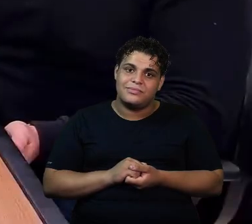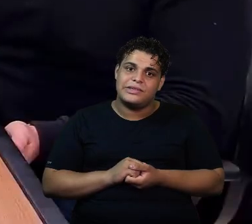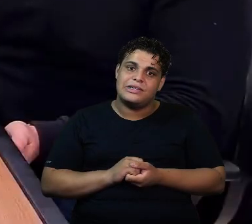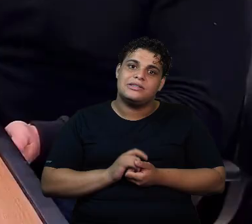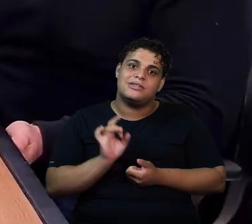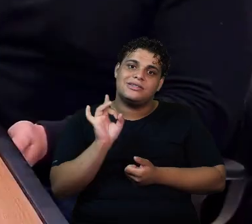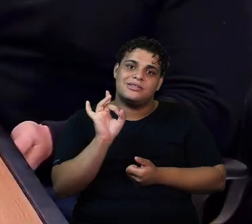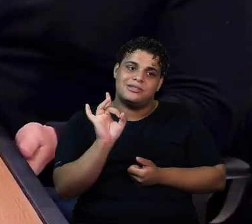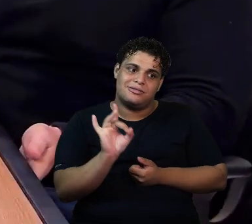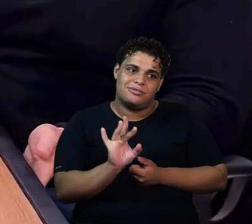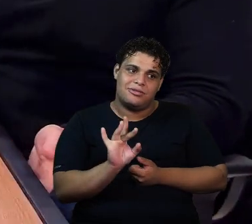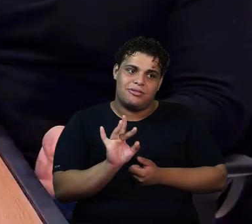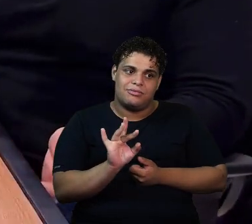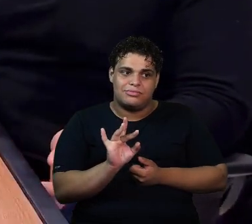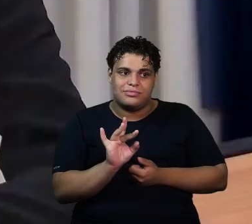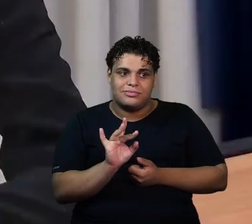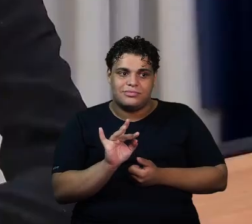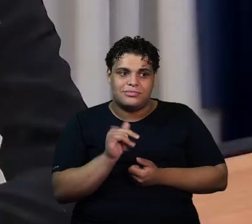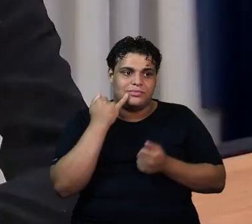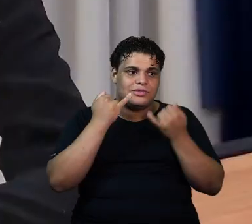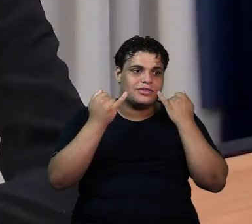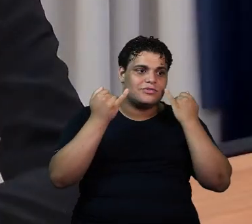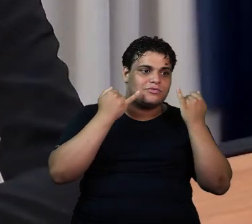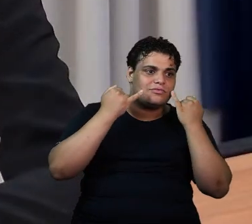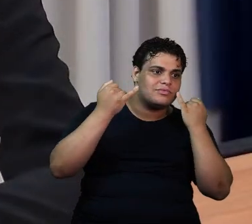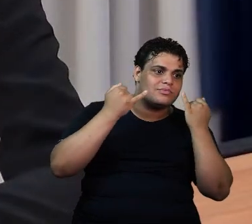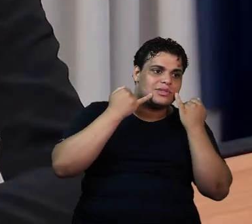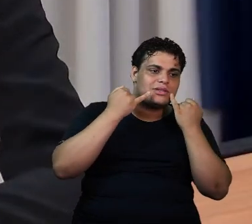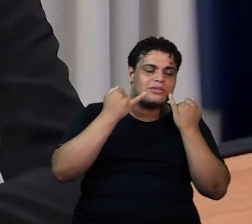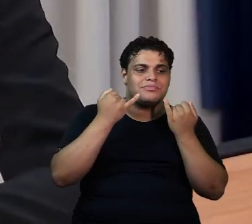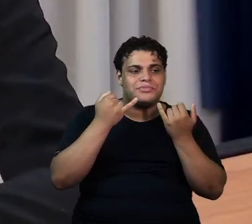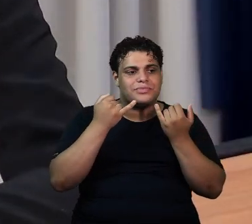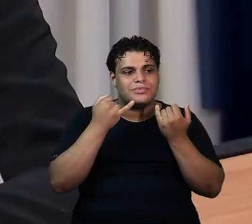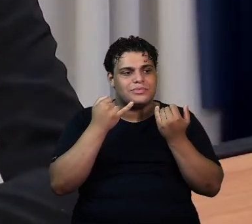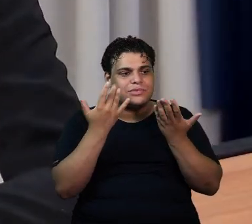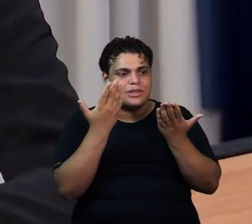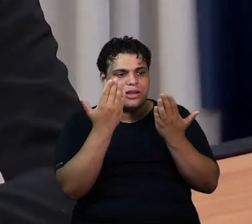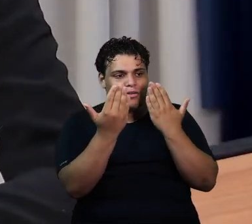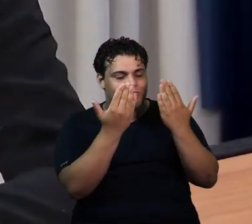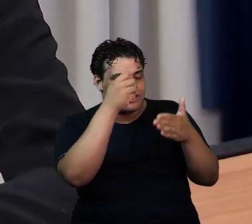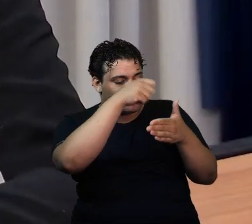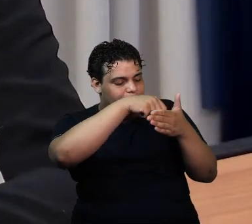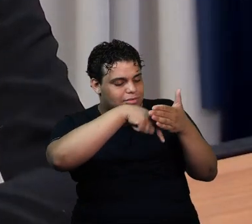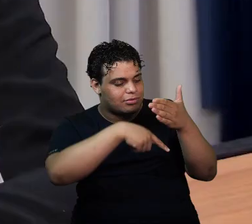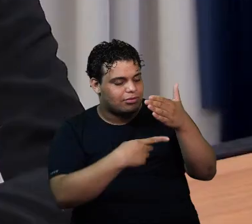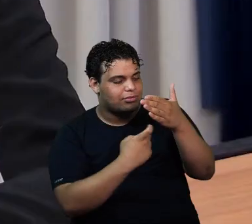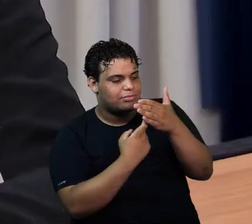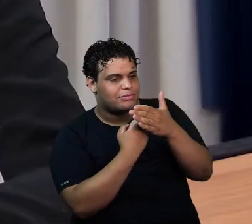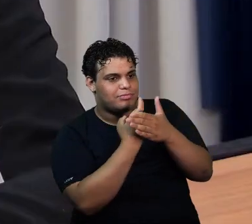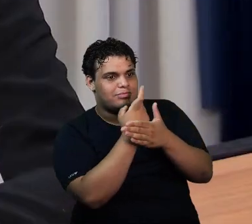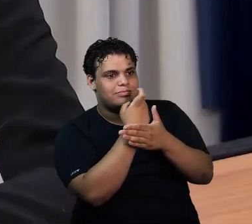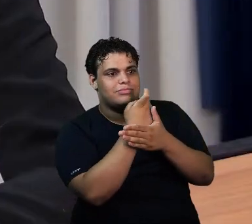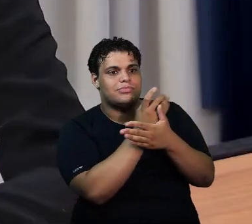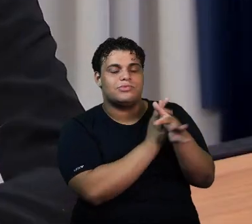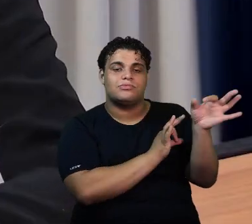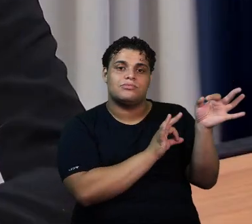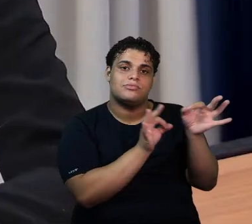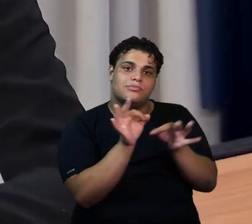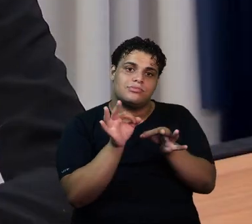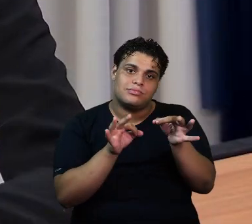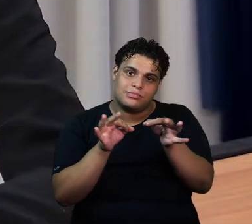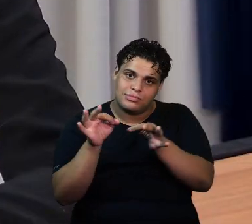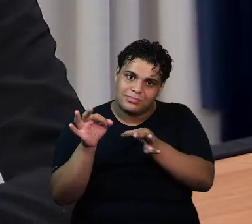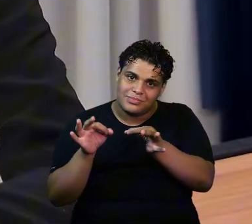Só para a título de informação também, para você ver como é que as sementes são plantadas, né, ao longo do processo. O projeto